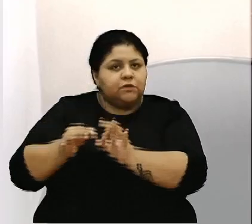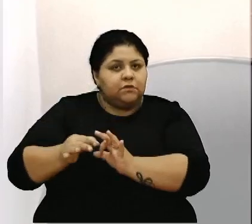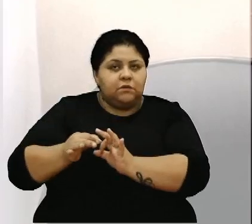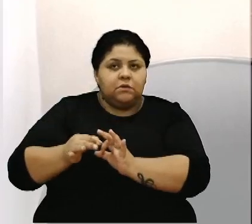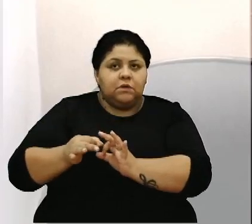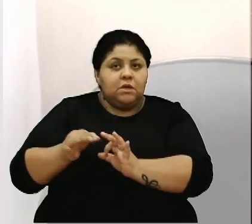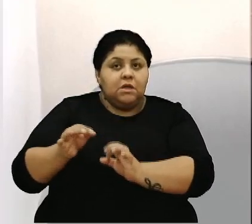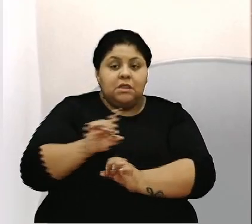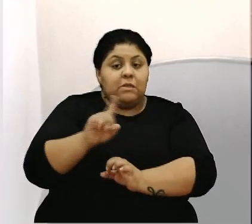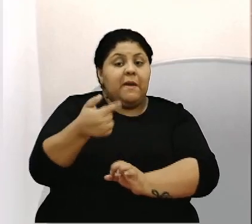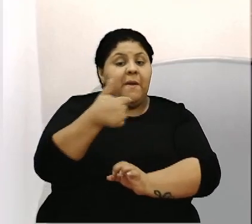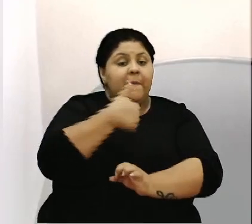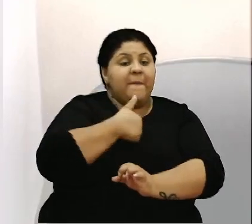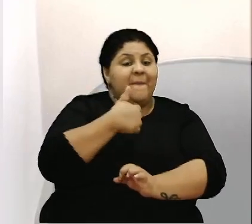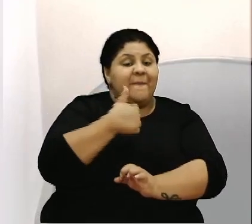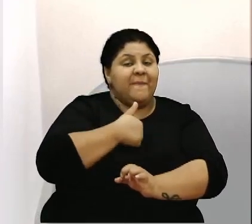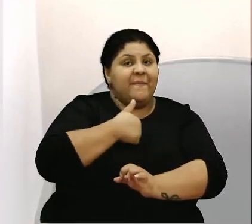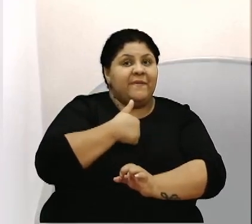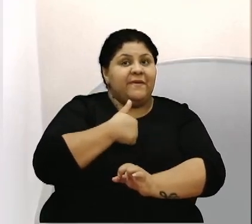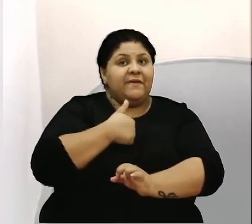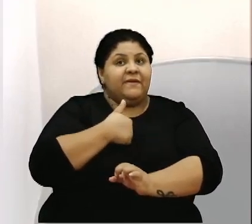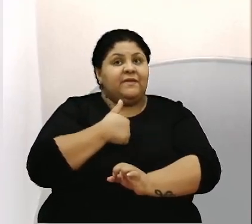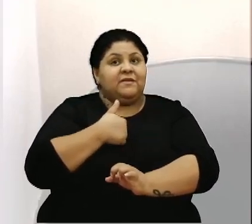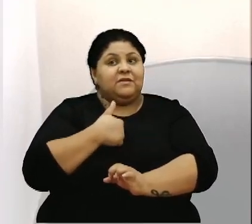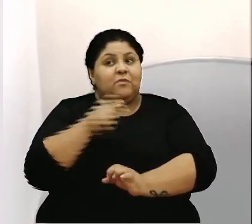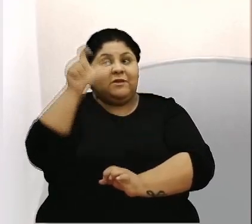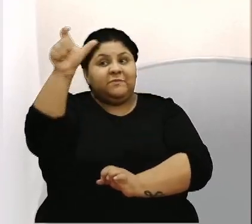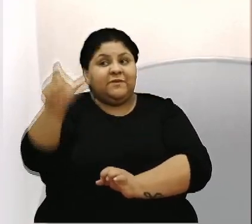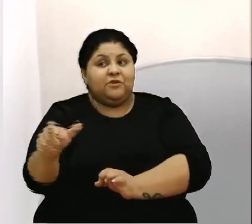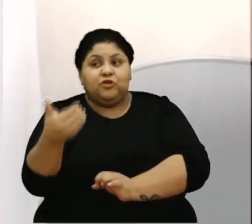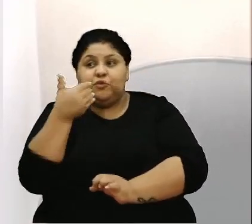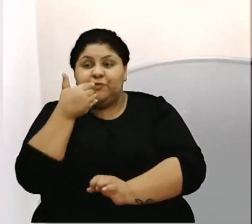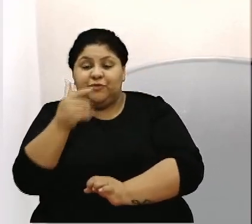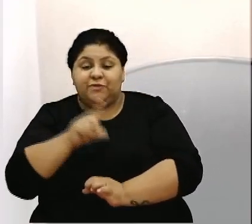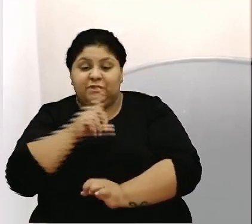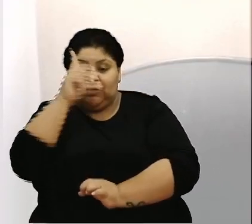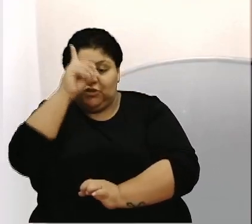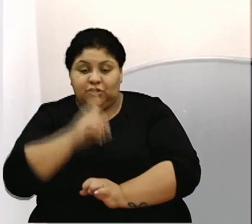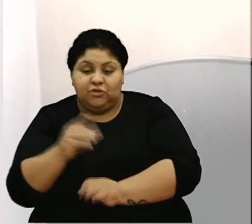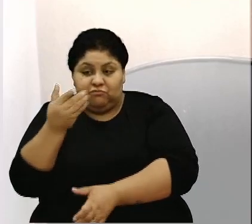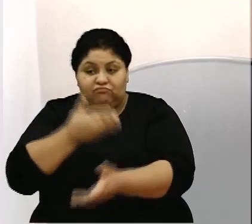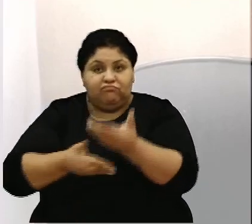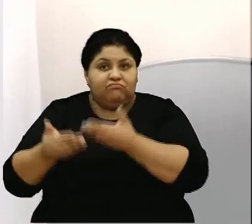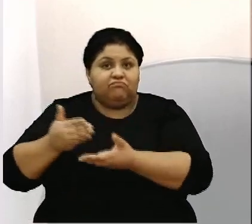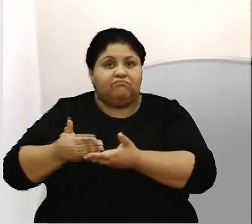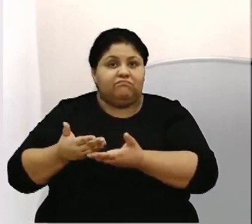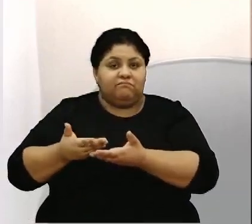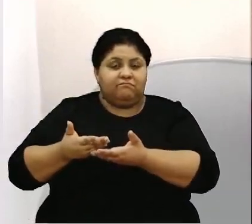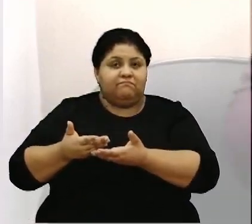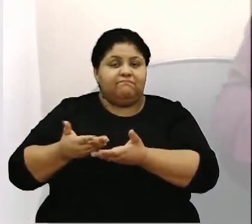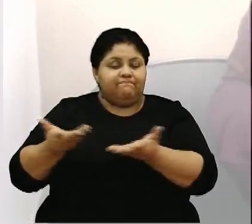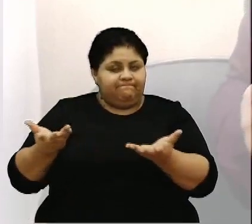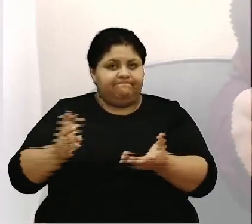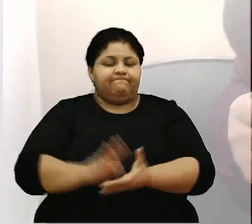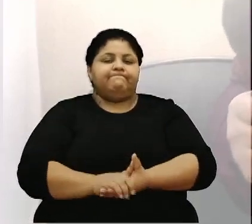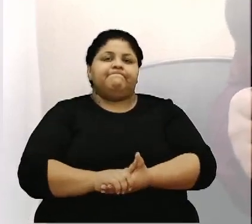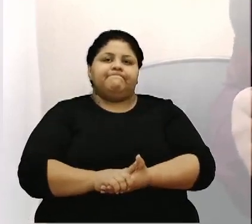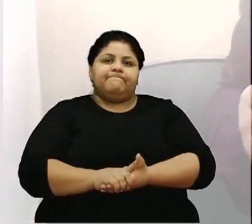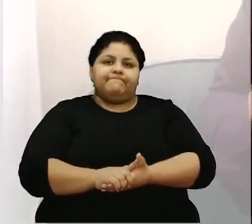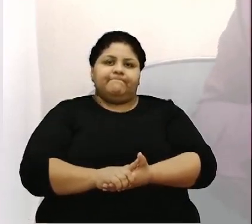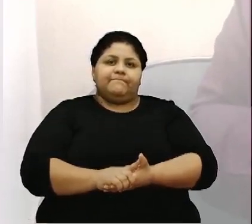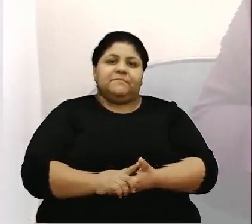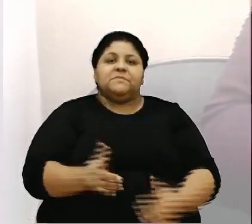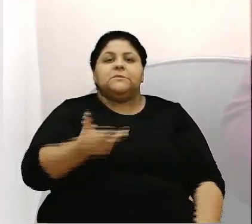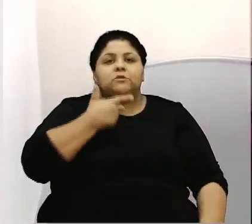para mim, são para as pessoas que estão pedindo e têm o seu direito de serem atendidas. Então, é uma questão aqui de uma